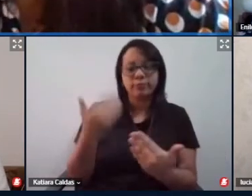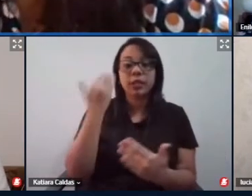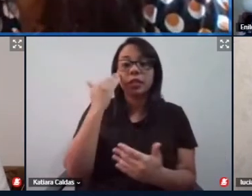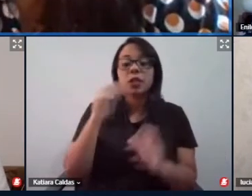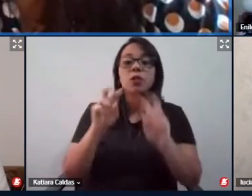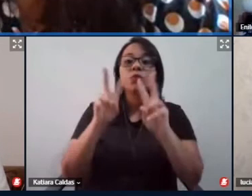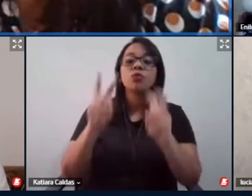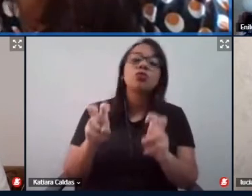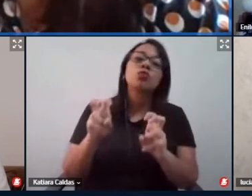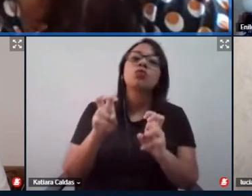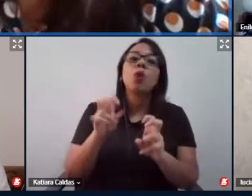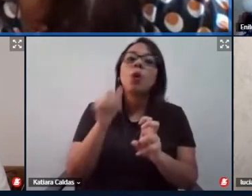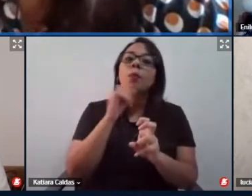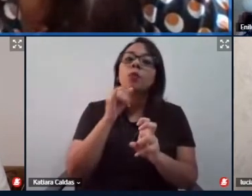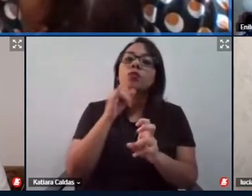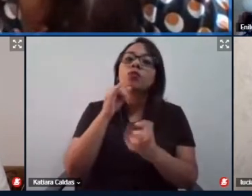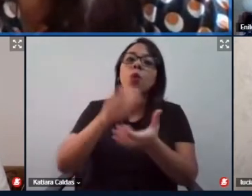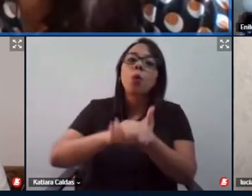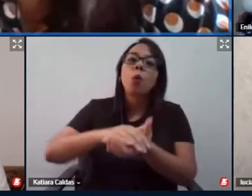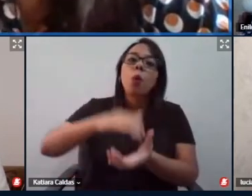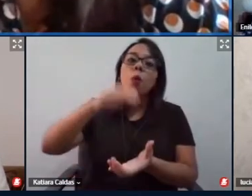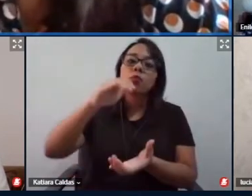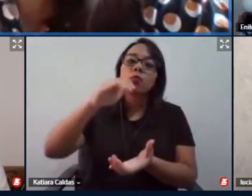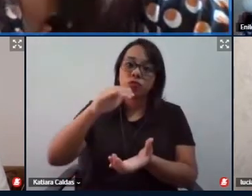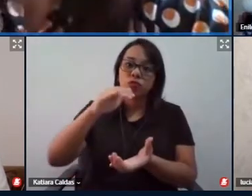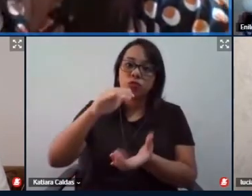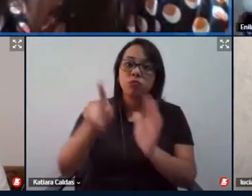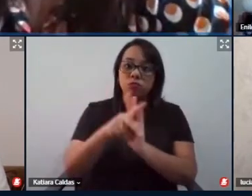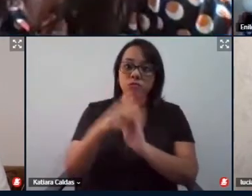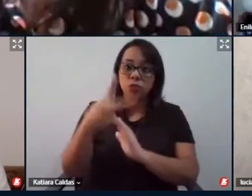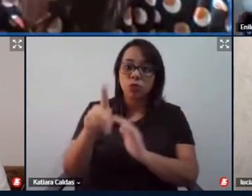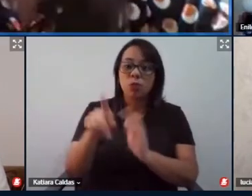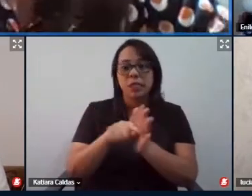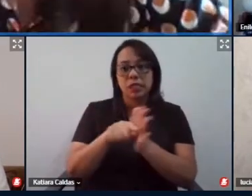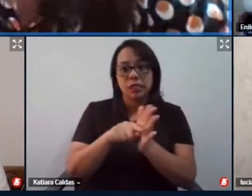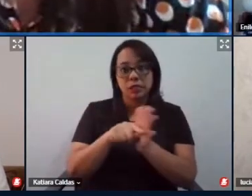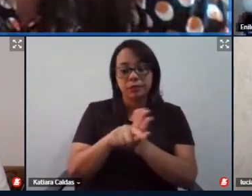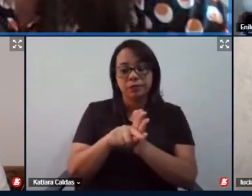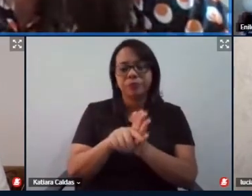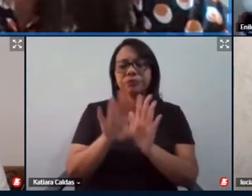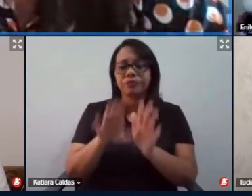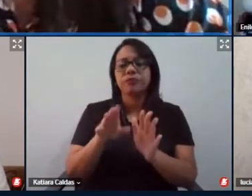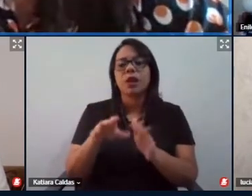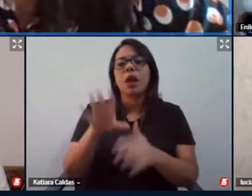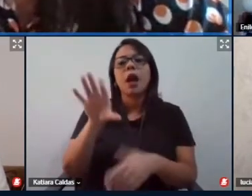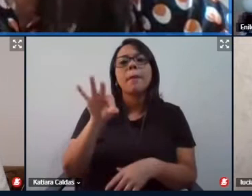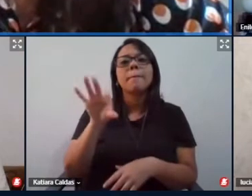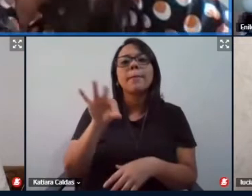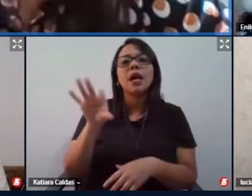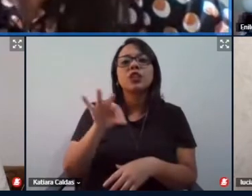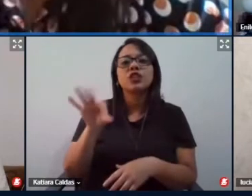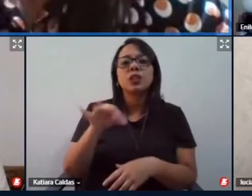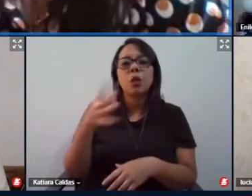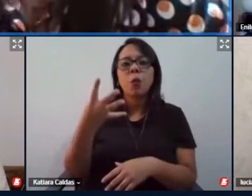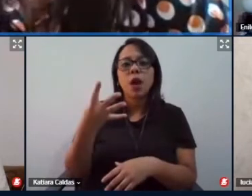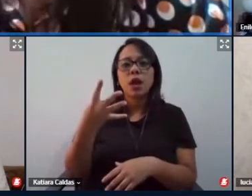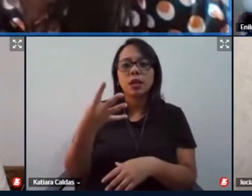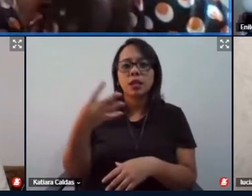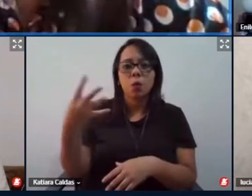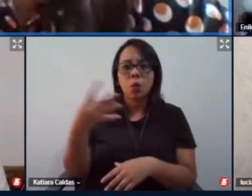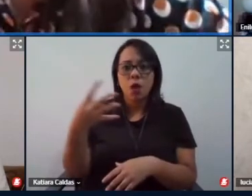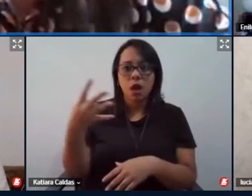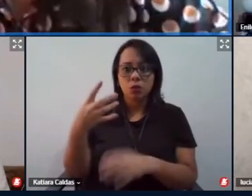a constituição do corpus da pesquisa. Na página 44, no capítulo 3,